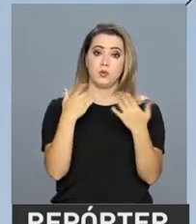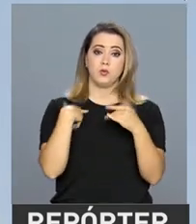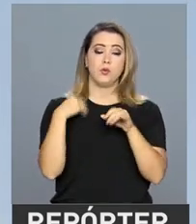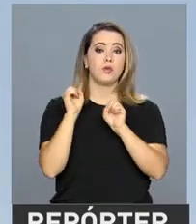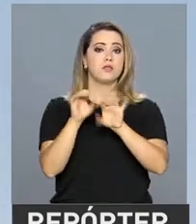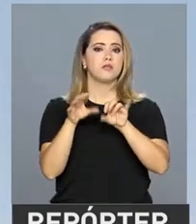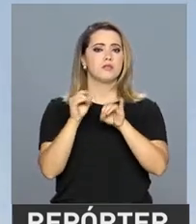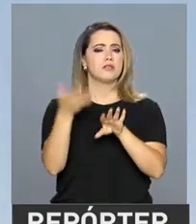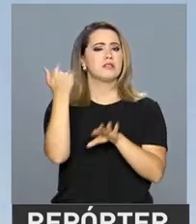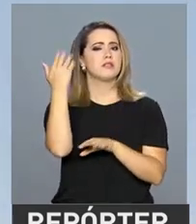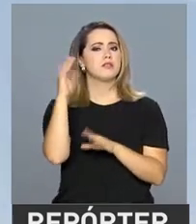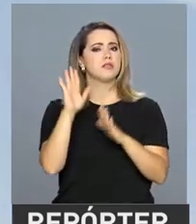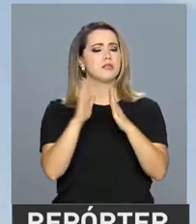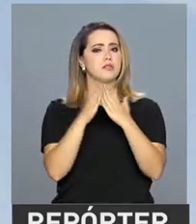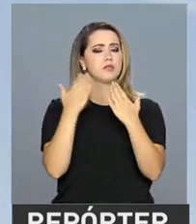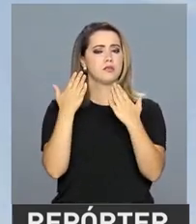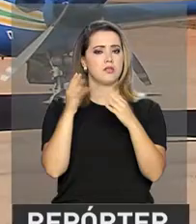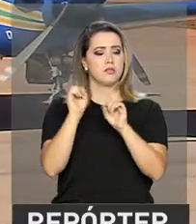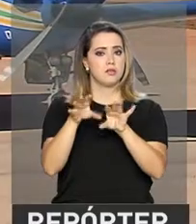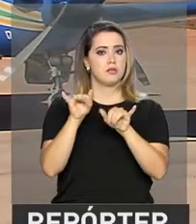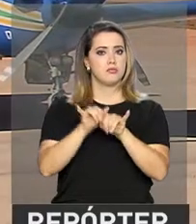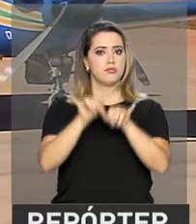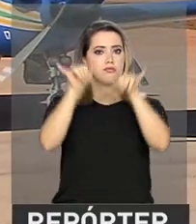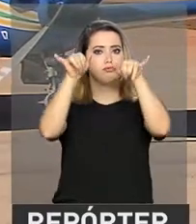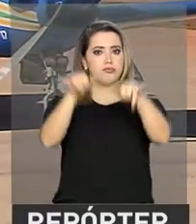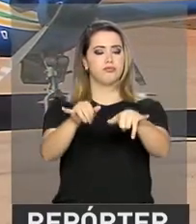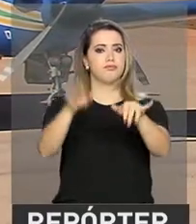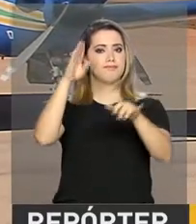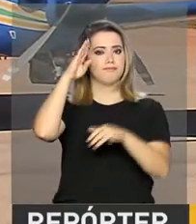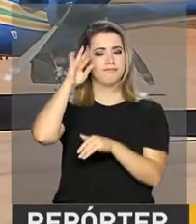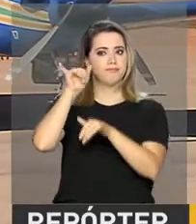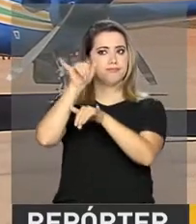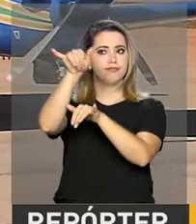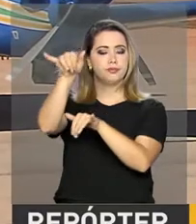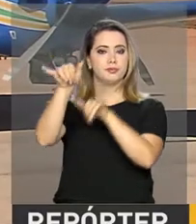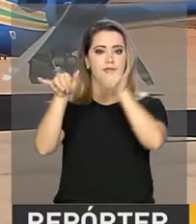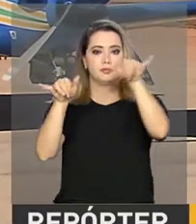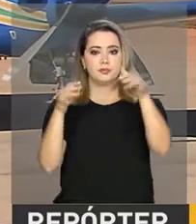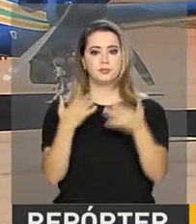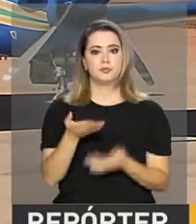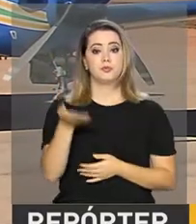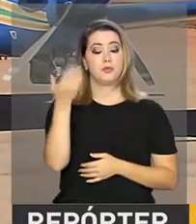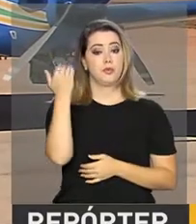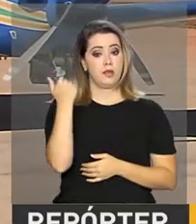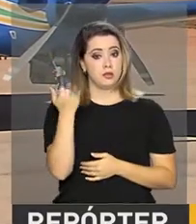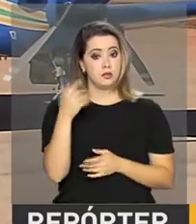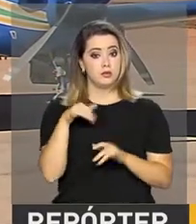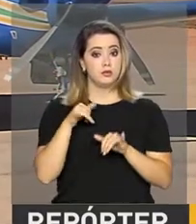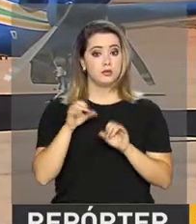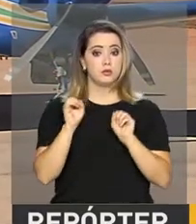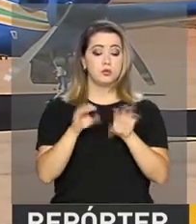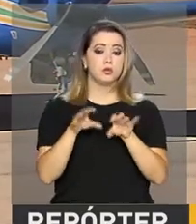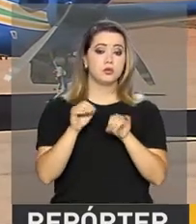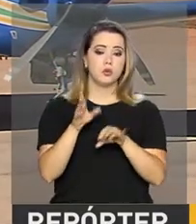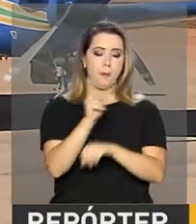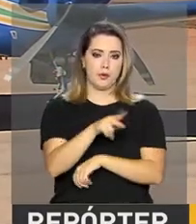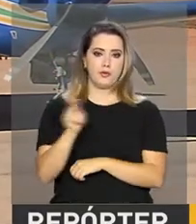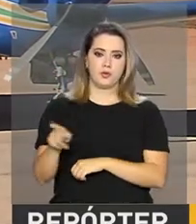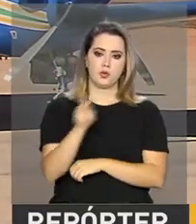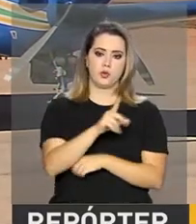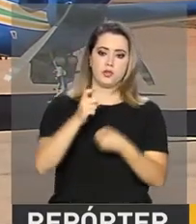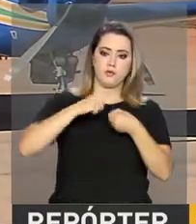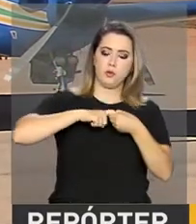da antiga Escola de Aeronáutica. Na época, instrutores da antiga Escola de Aviação, ao retornarem das suas